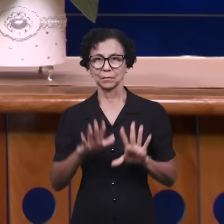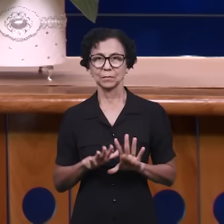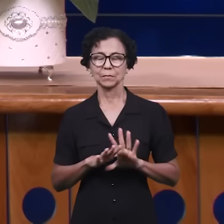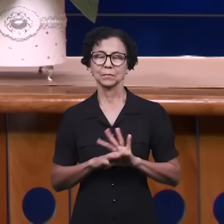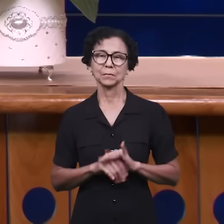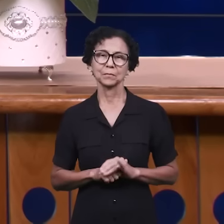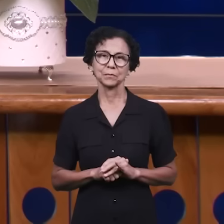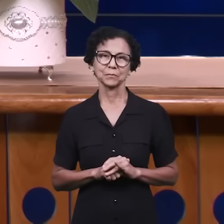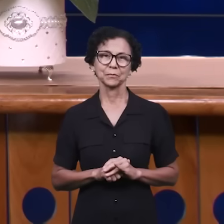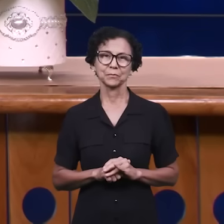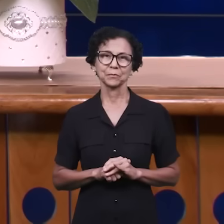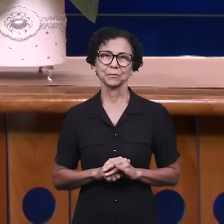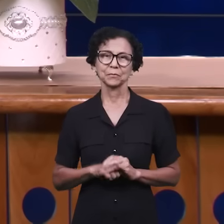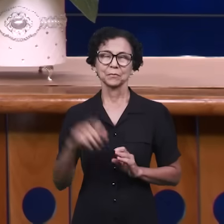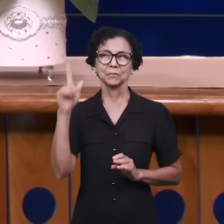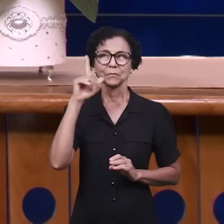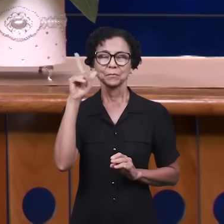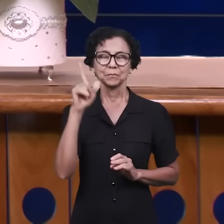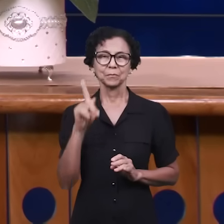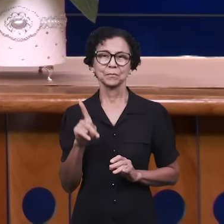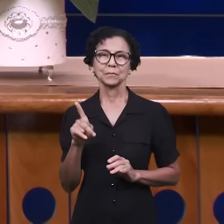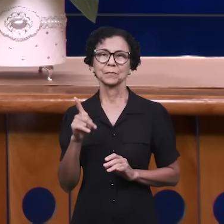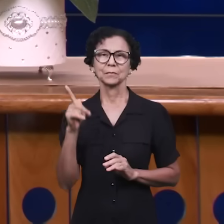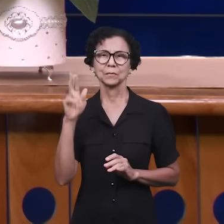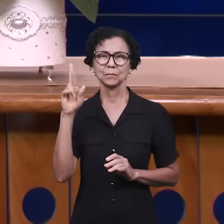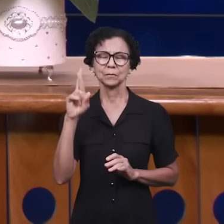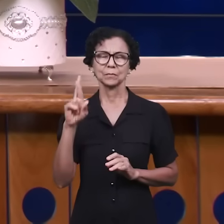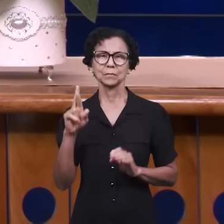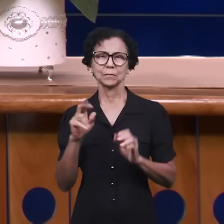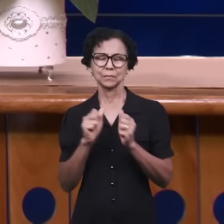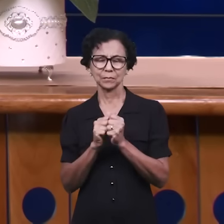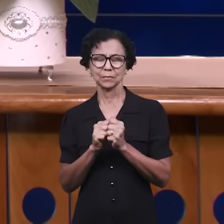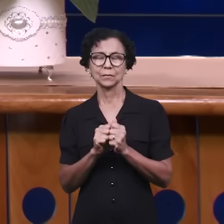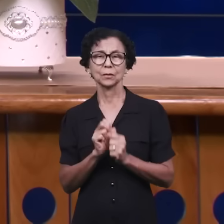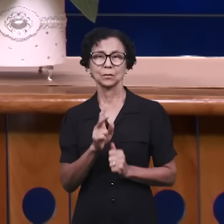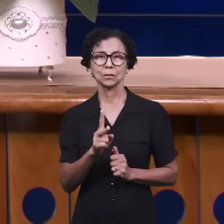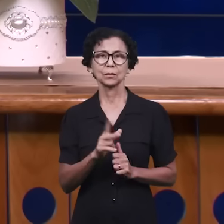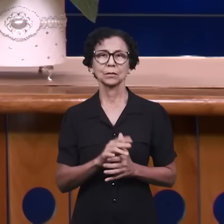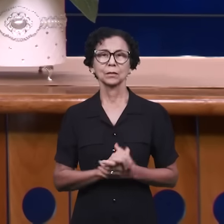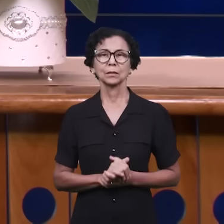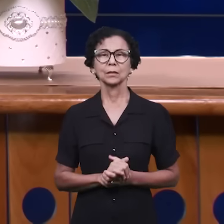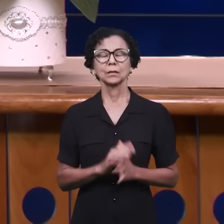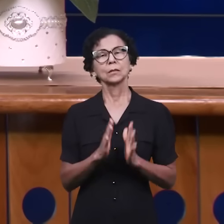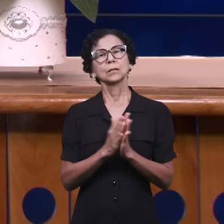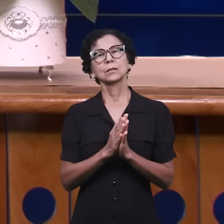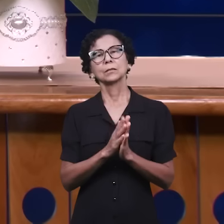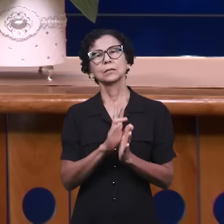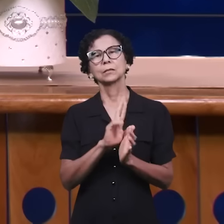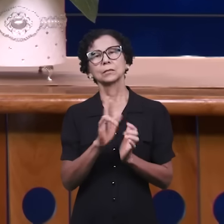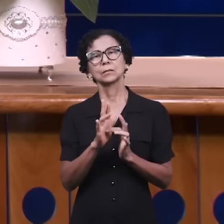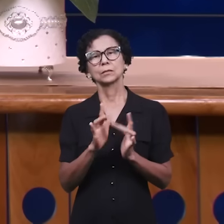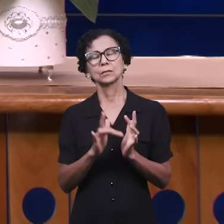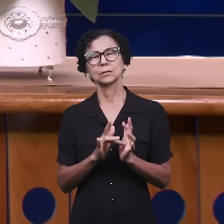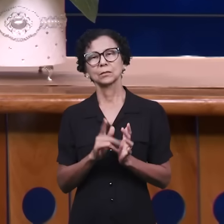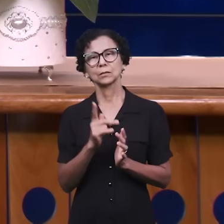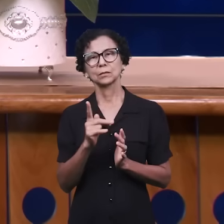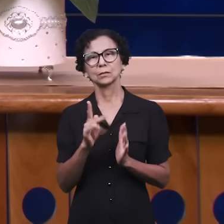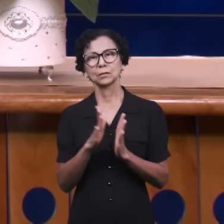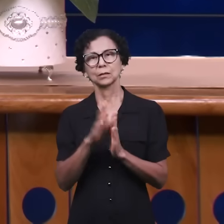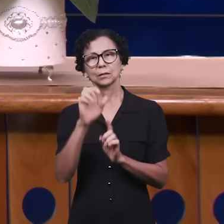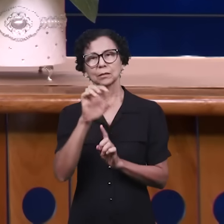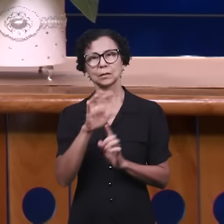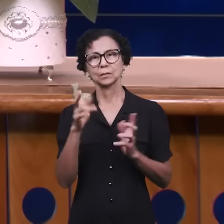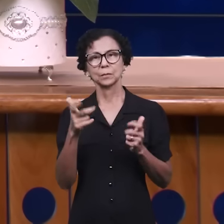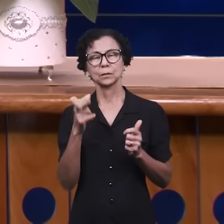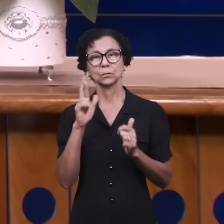Senhor, desse momento em paz. Mas continue com cada um de nós a nos abençoar, Senhor, a estar ao nosso lado. É a oração que fazemos e em teu nome dizemos que a